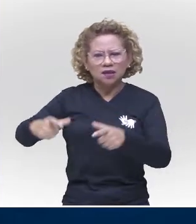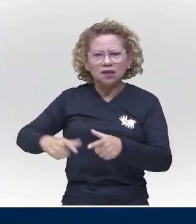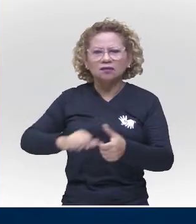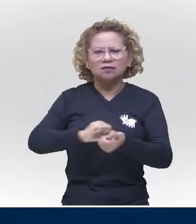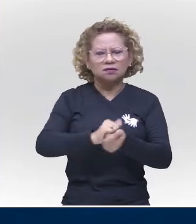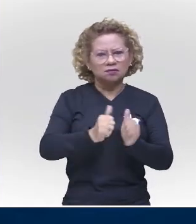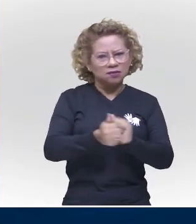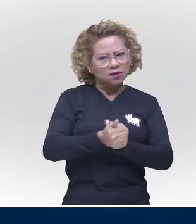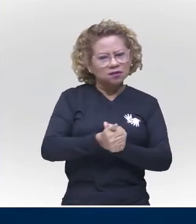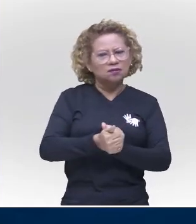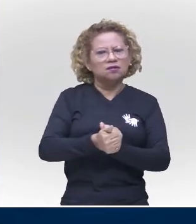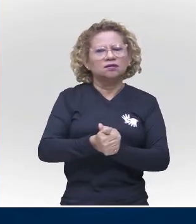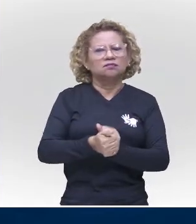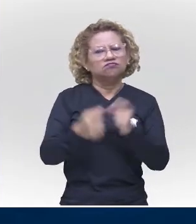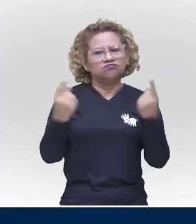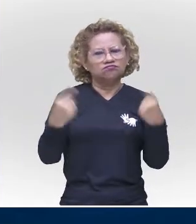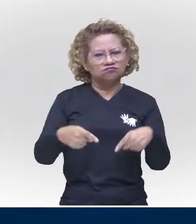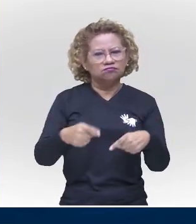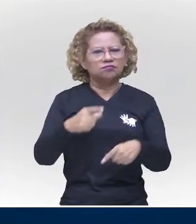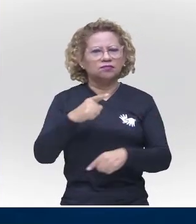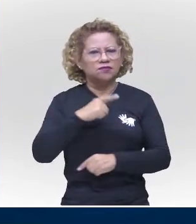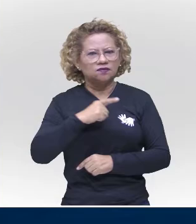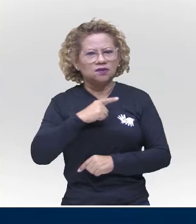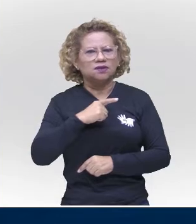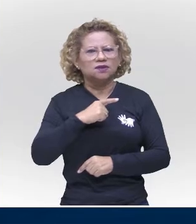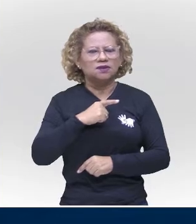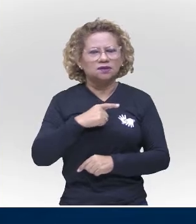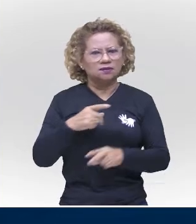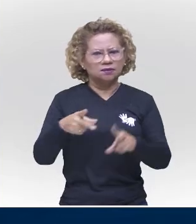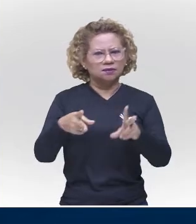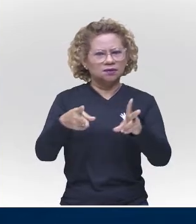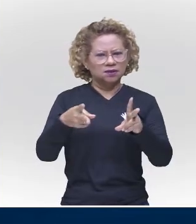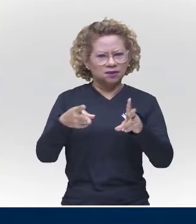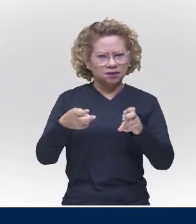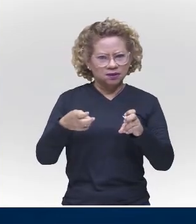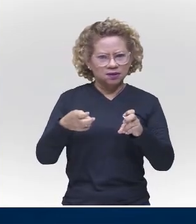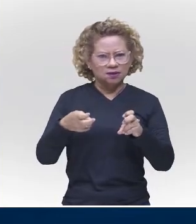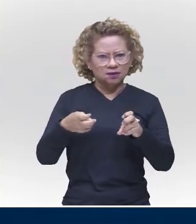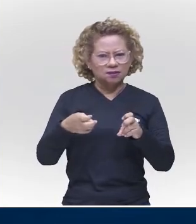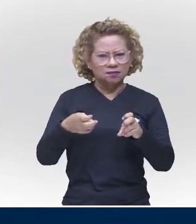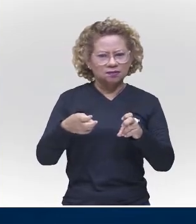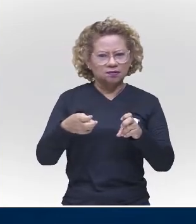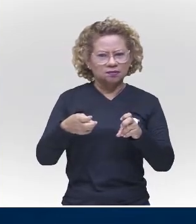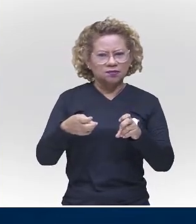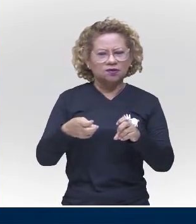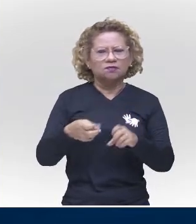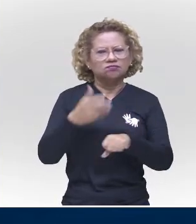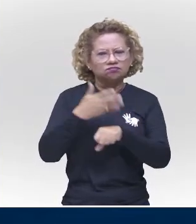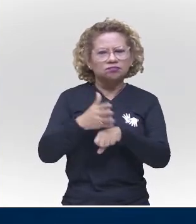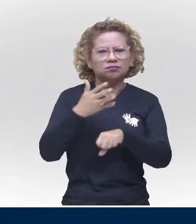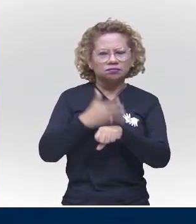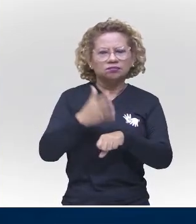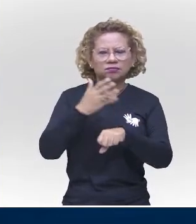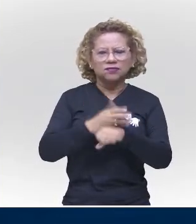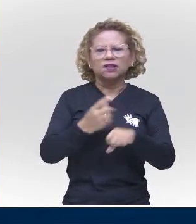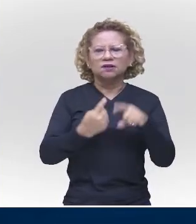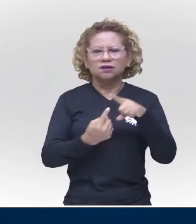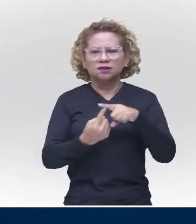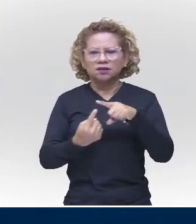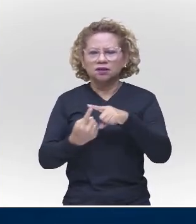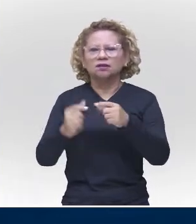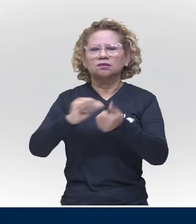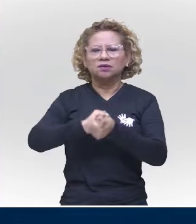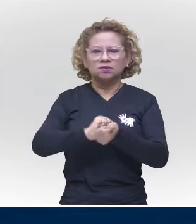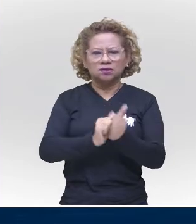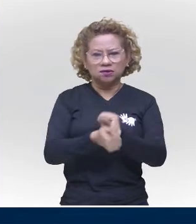lá, né? No nosso primeiro momento, vocês viram que é um local onde pode se praticar vários tipos de esportes,